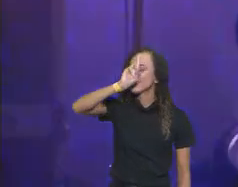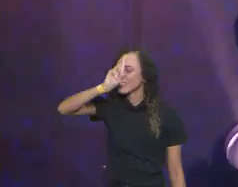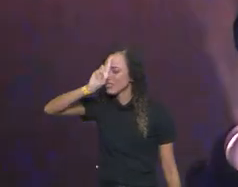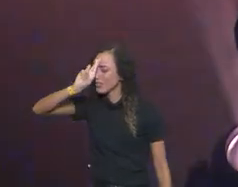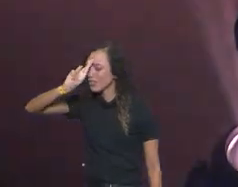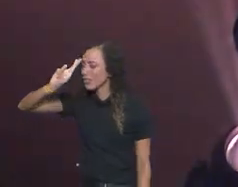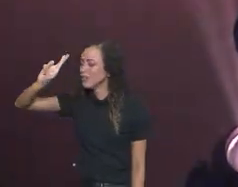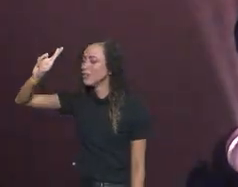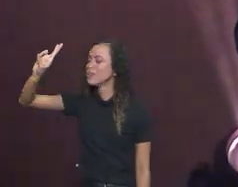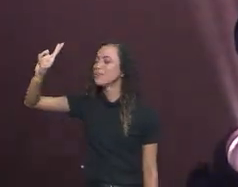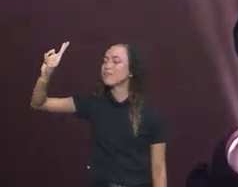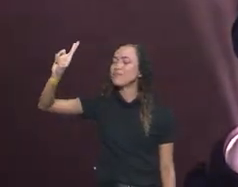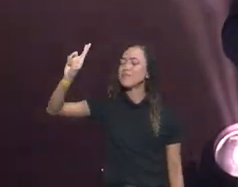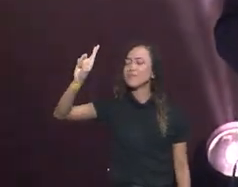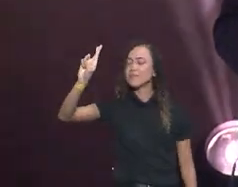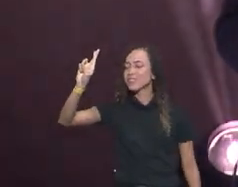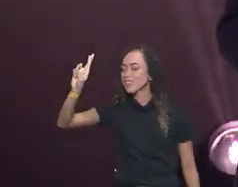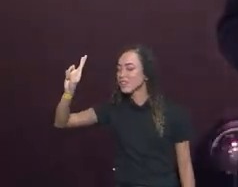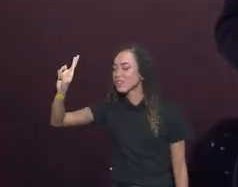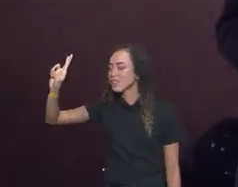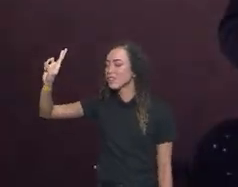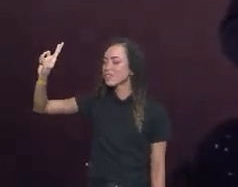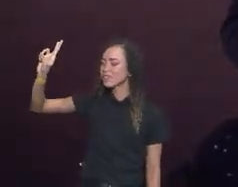usa-me Senhor